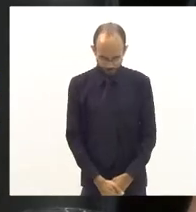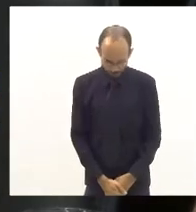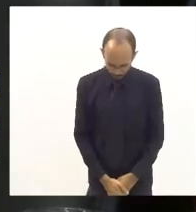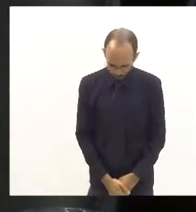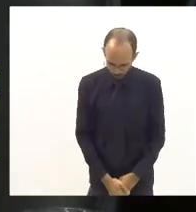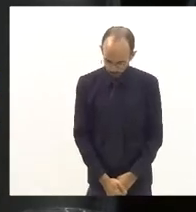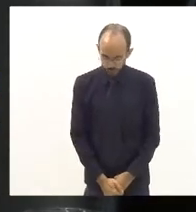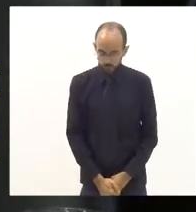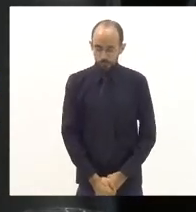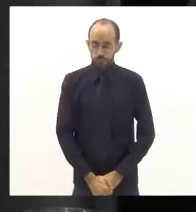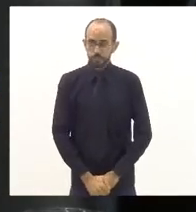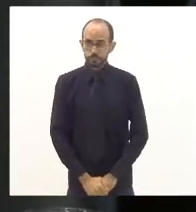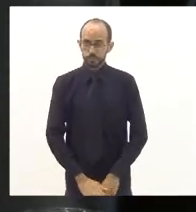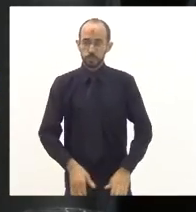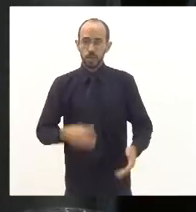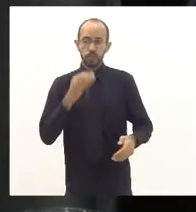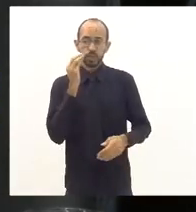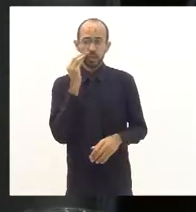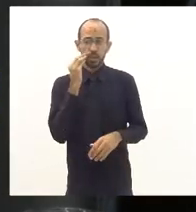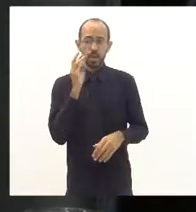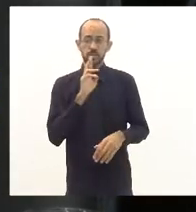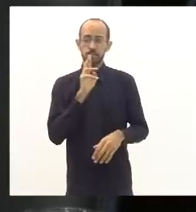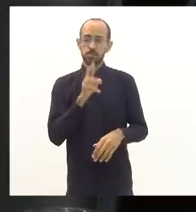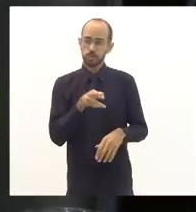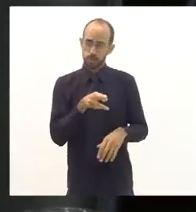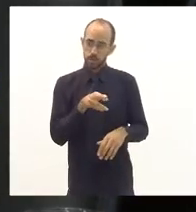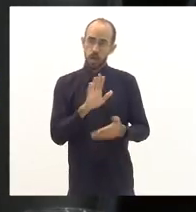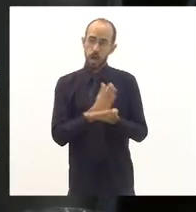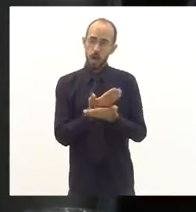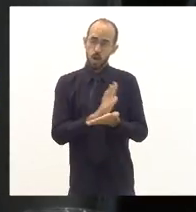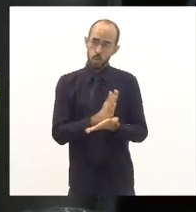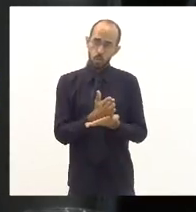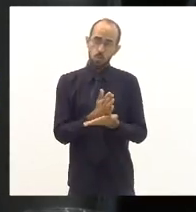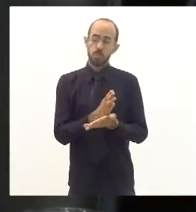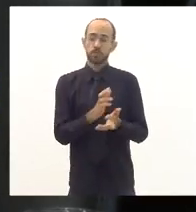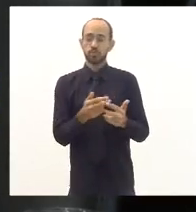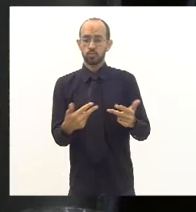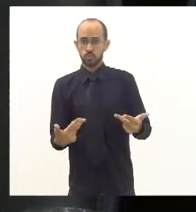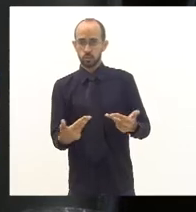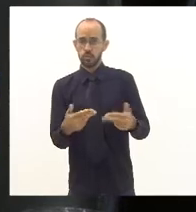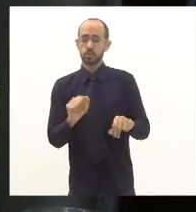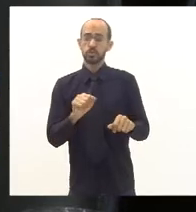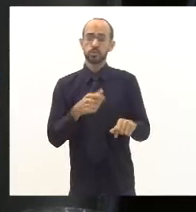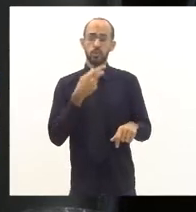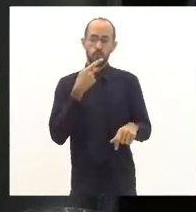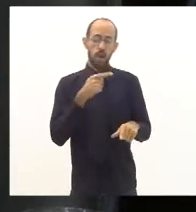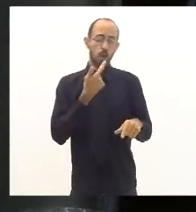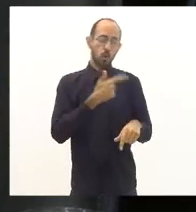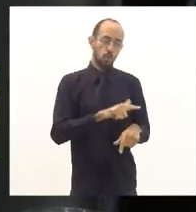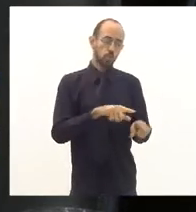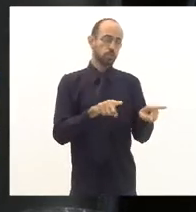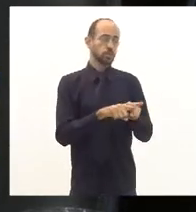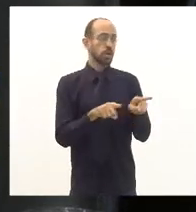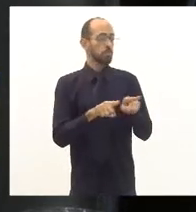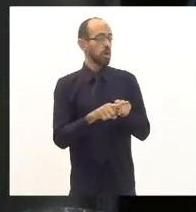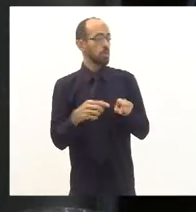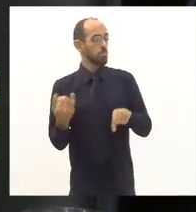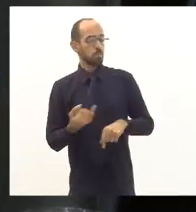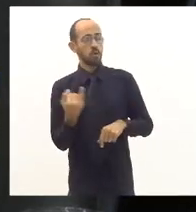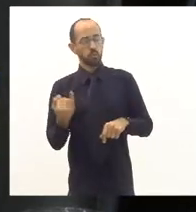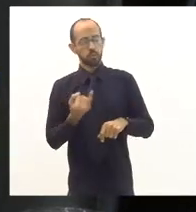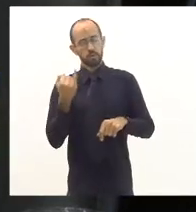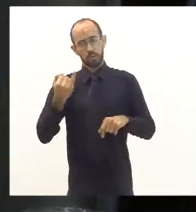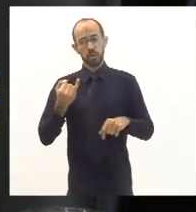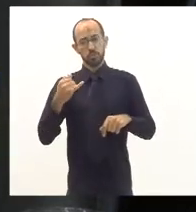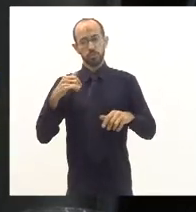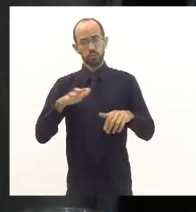Vou tentar responder algumas questões que foram colocadas, e vou colocar outras que são importantes para a construção dessa agenda no âmbito